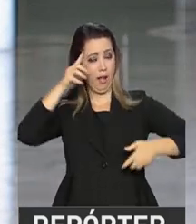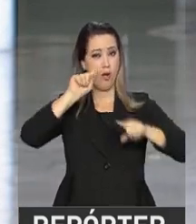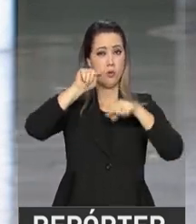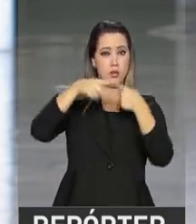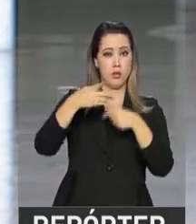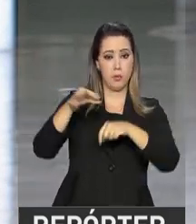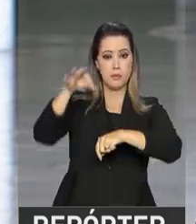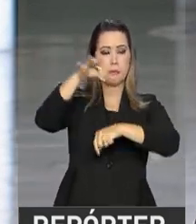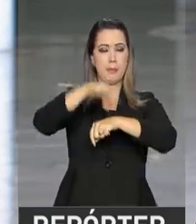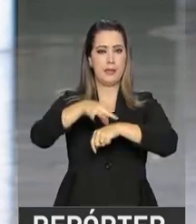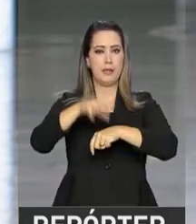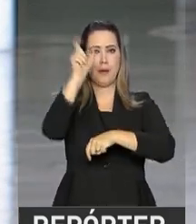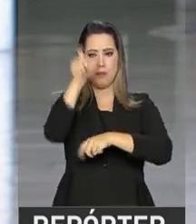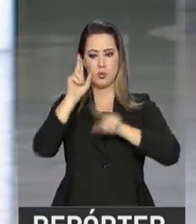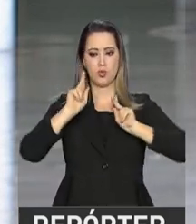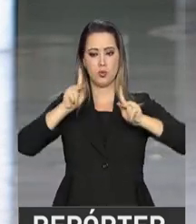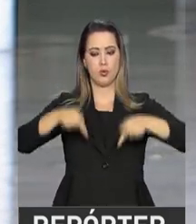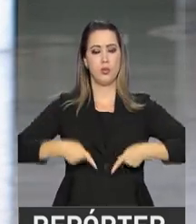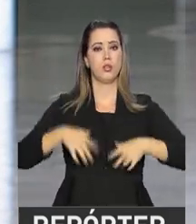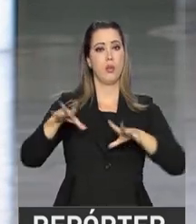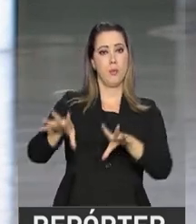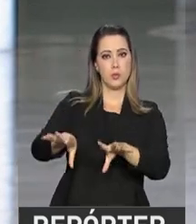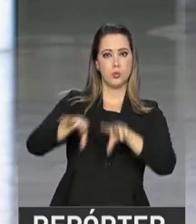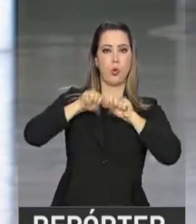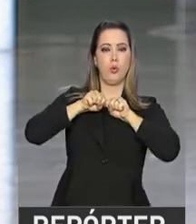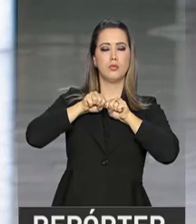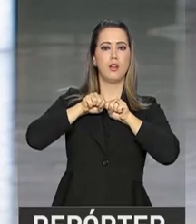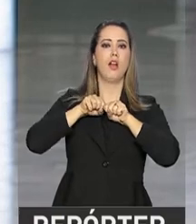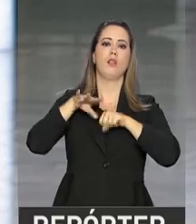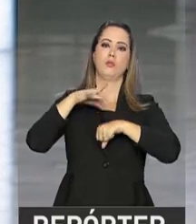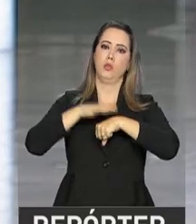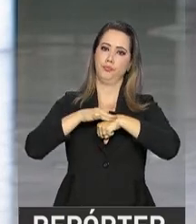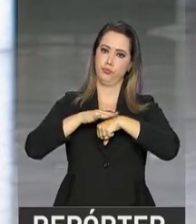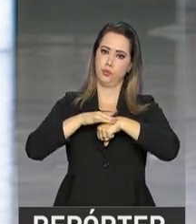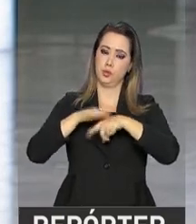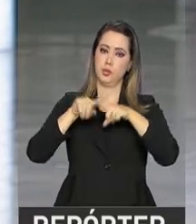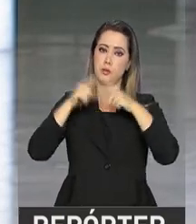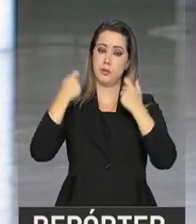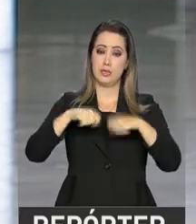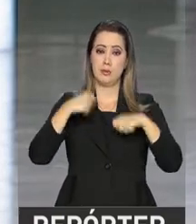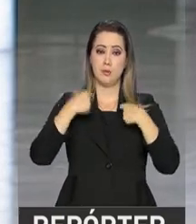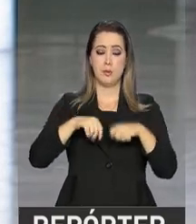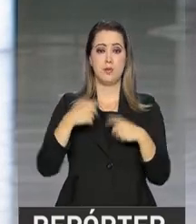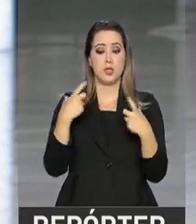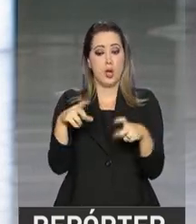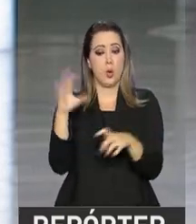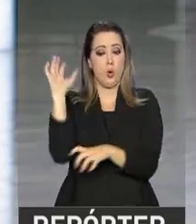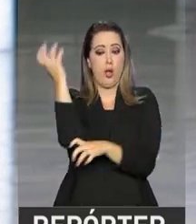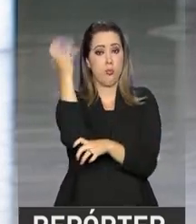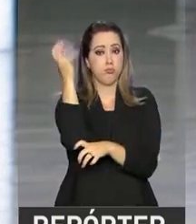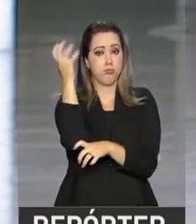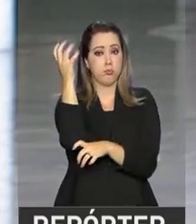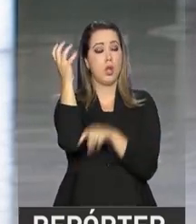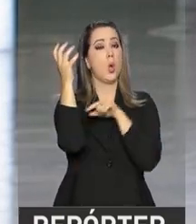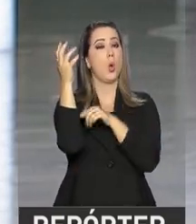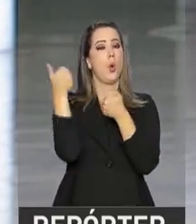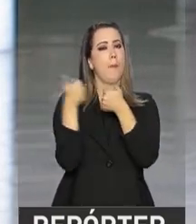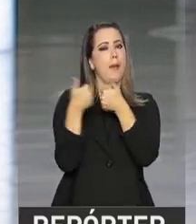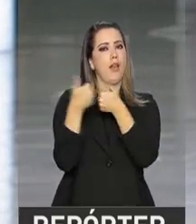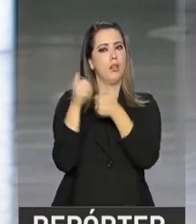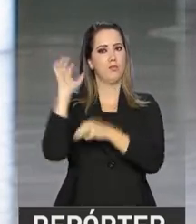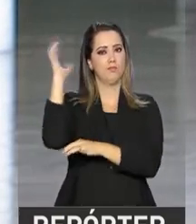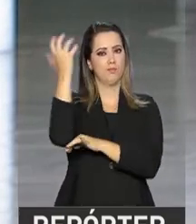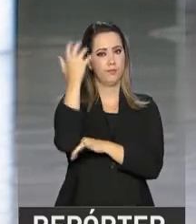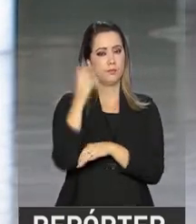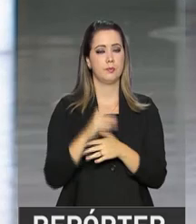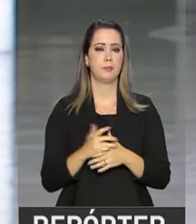daí seres humanos contraem a febre amarela mas eles precisam estar em matas ou em regiões próximas a